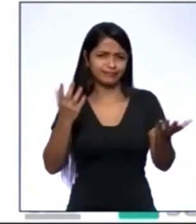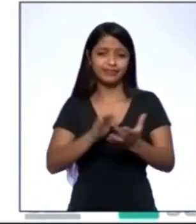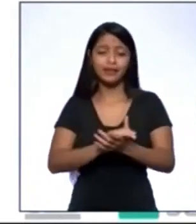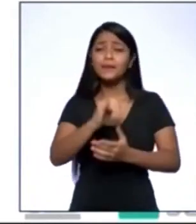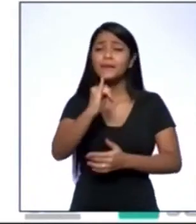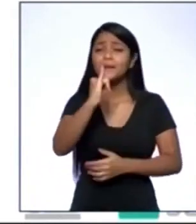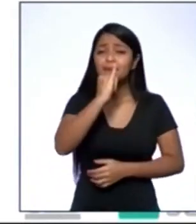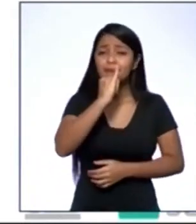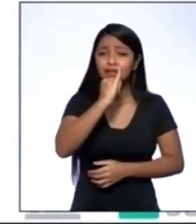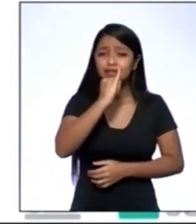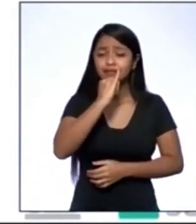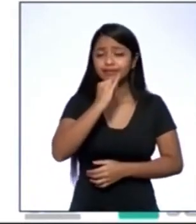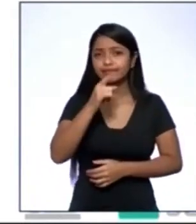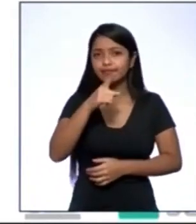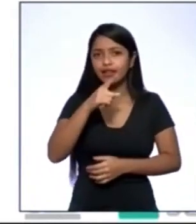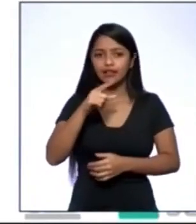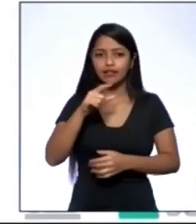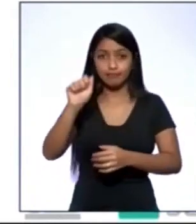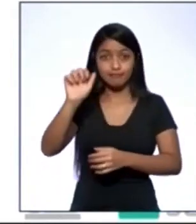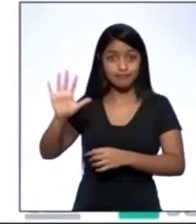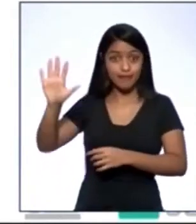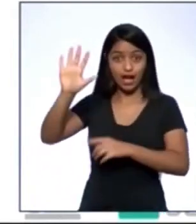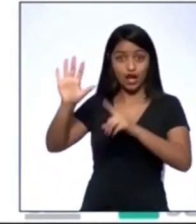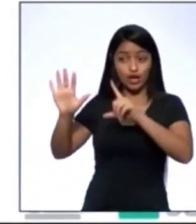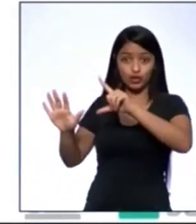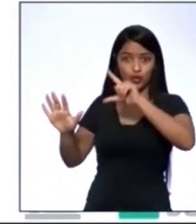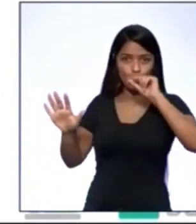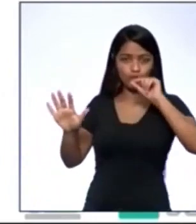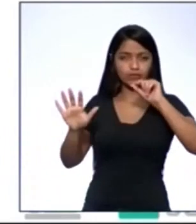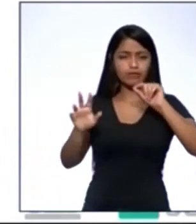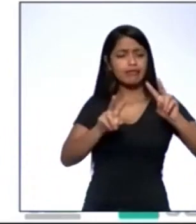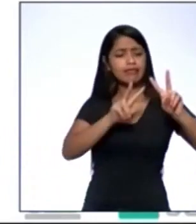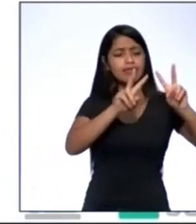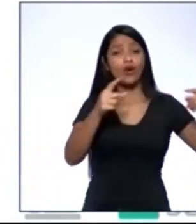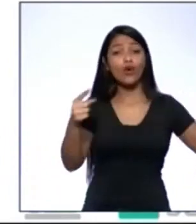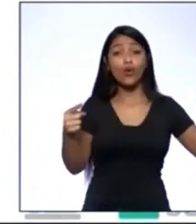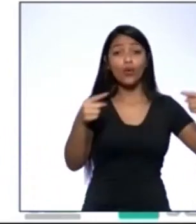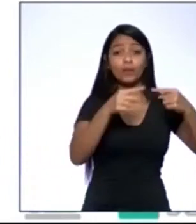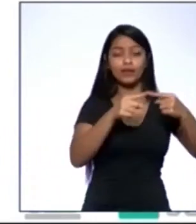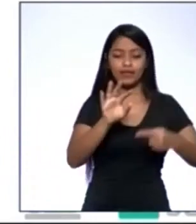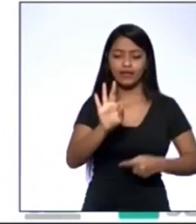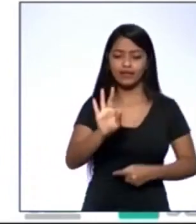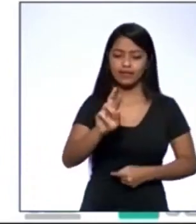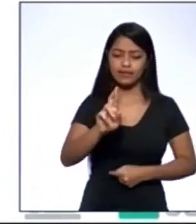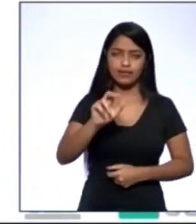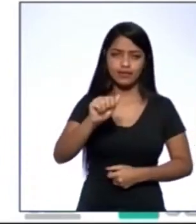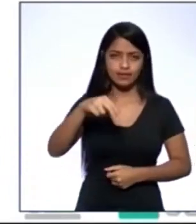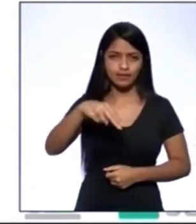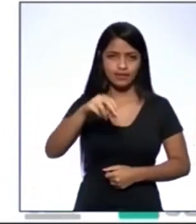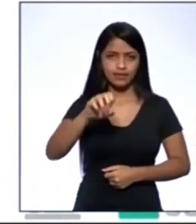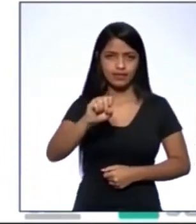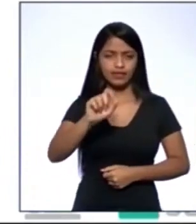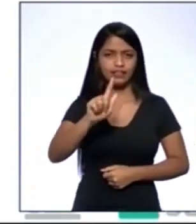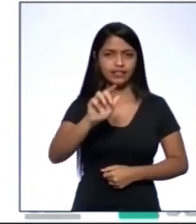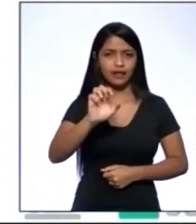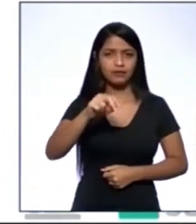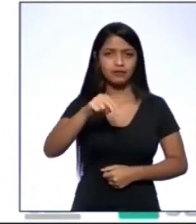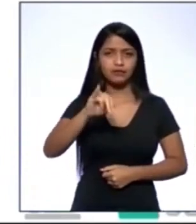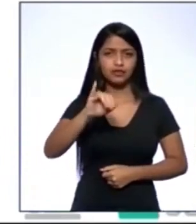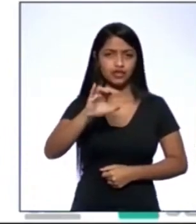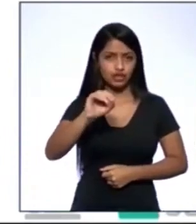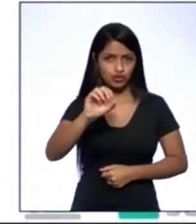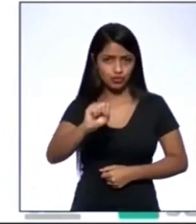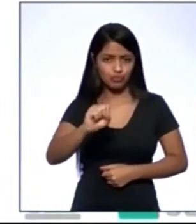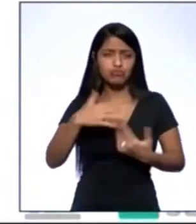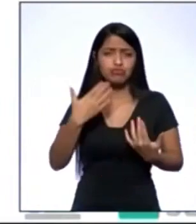Caso você fosse escolher uma ilustração para um artigo sobre os transgênicos, qual das obras de Magritte a seguir